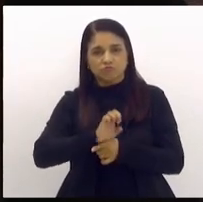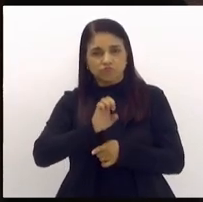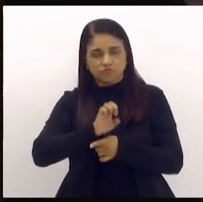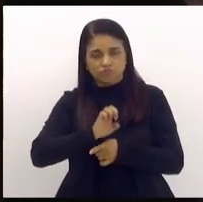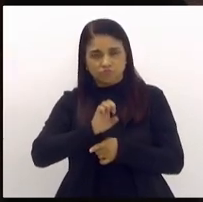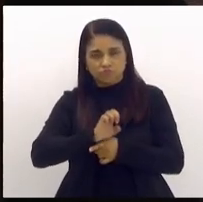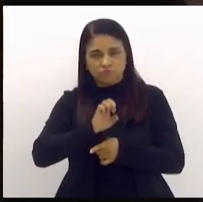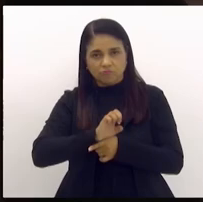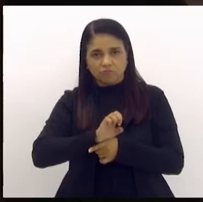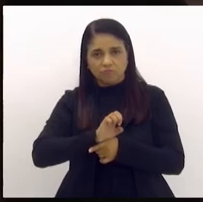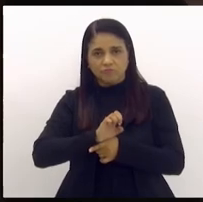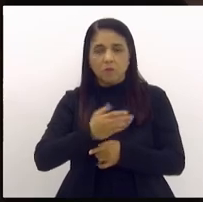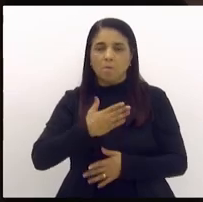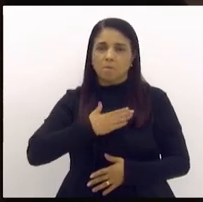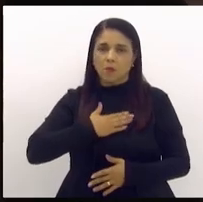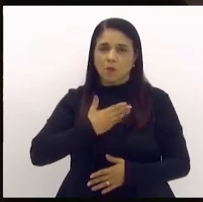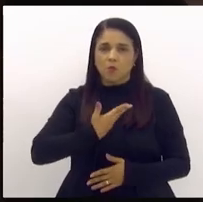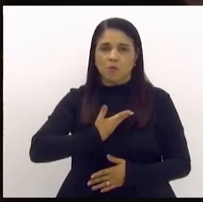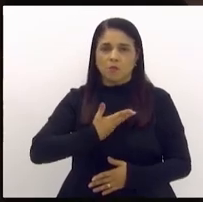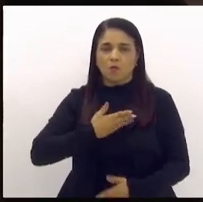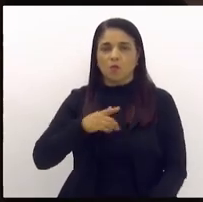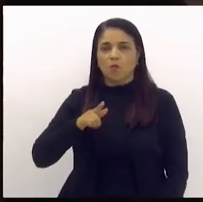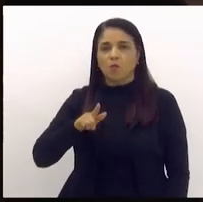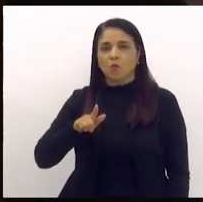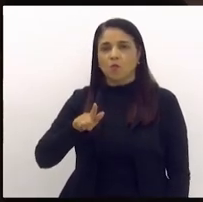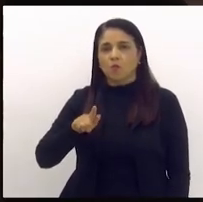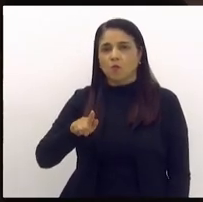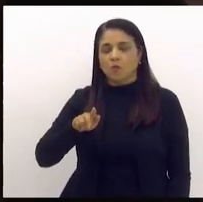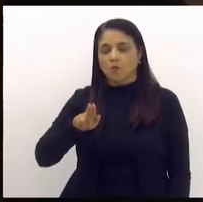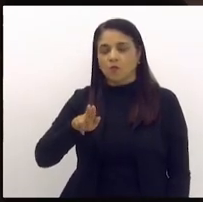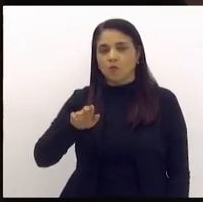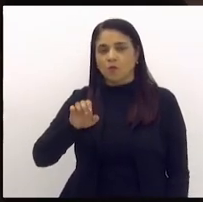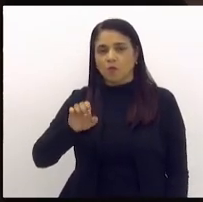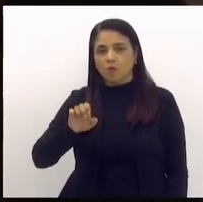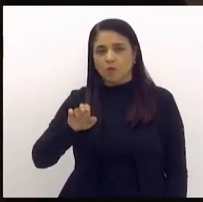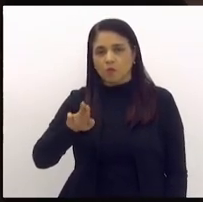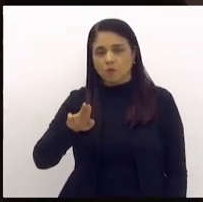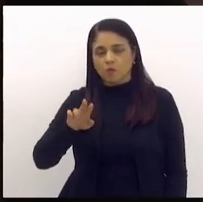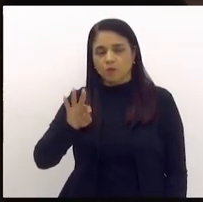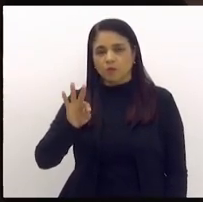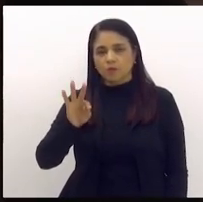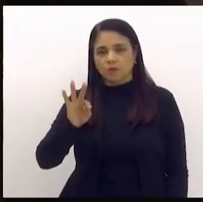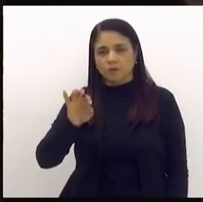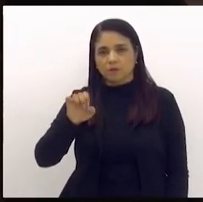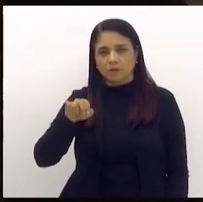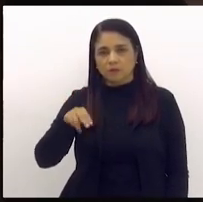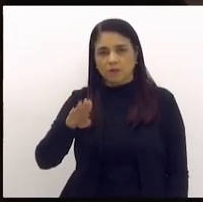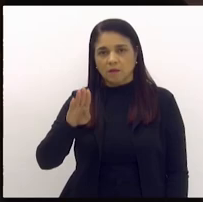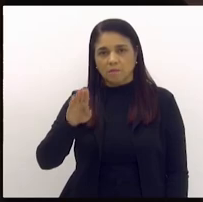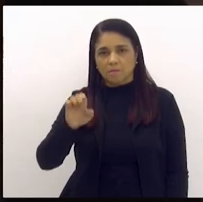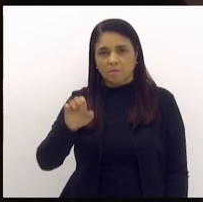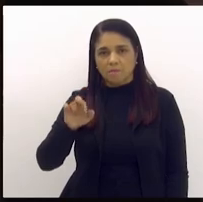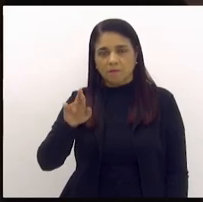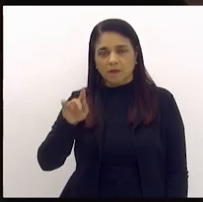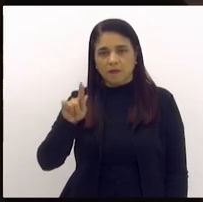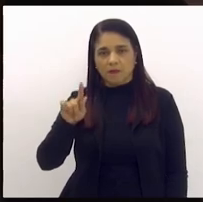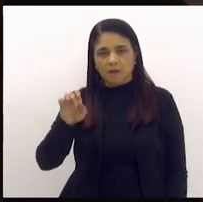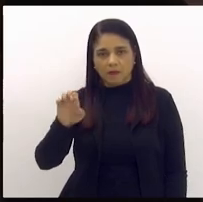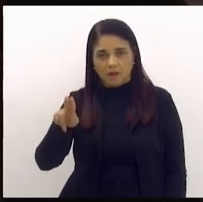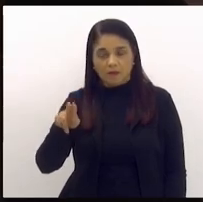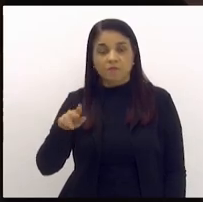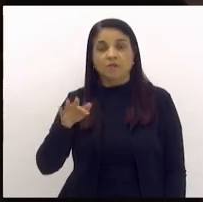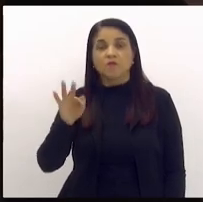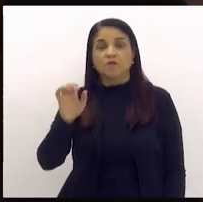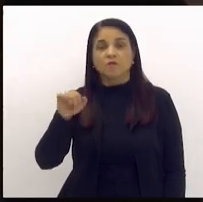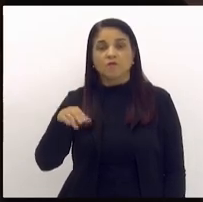uma vez, meu irmão Gutenberg de Paula, que está aqui conosco, Gutenberg Fonseca, que está aqui conosco,